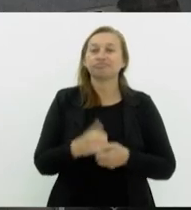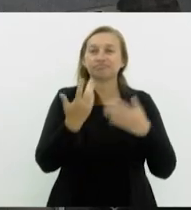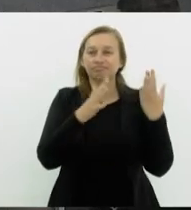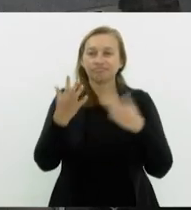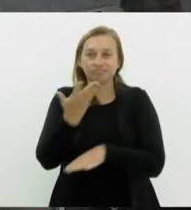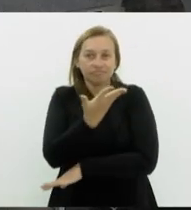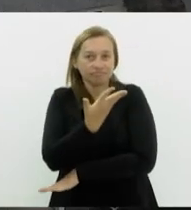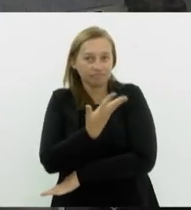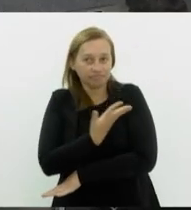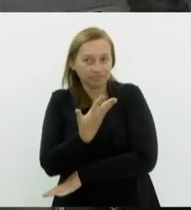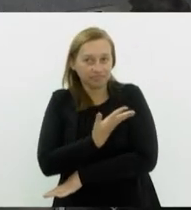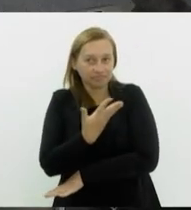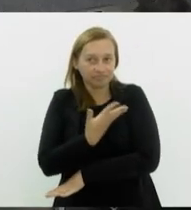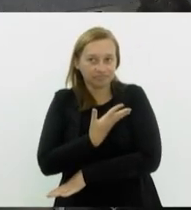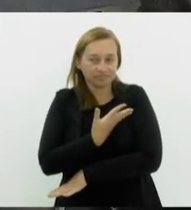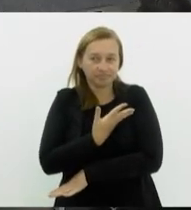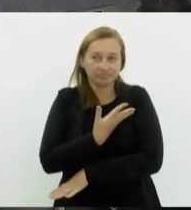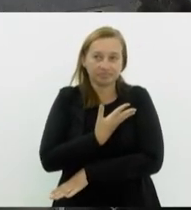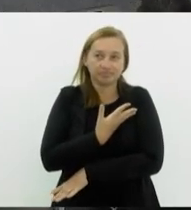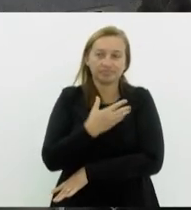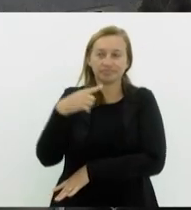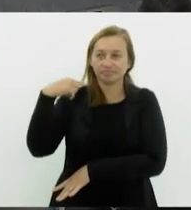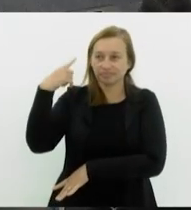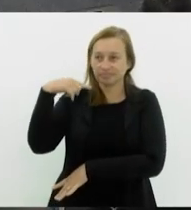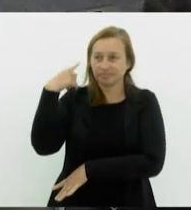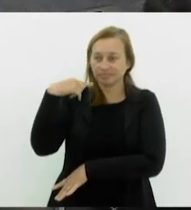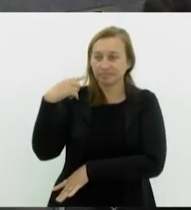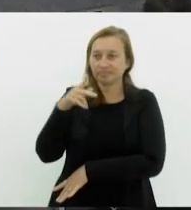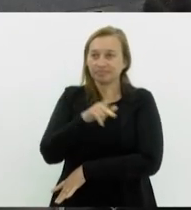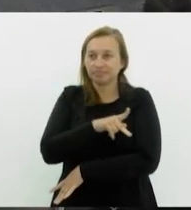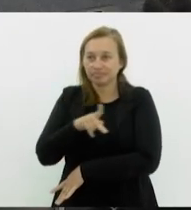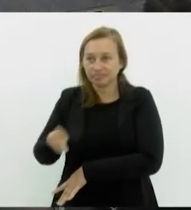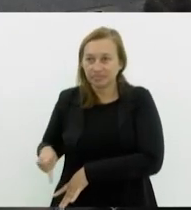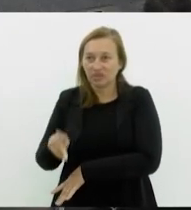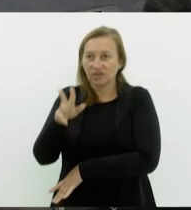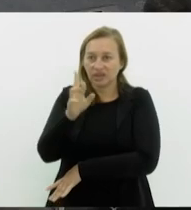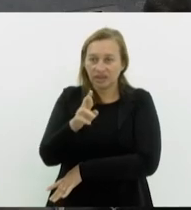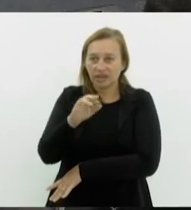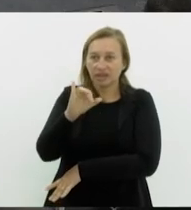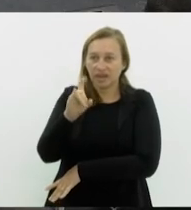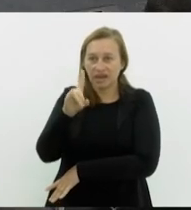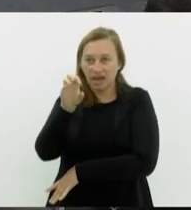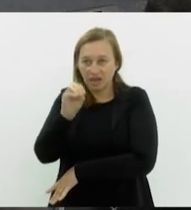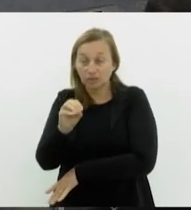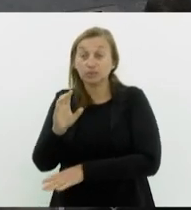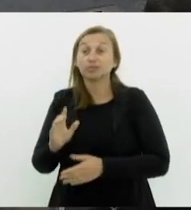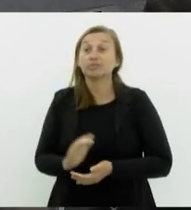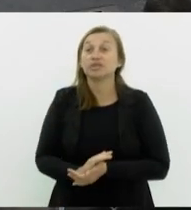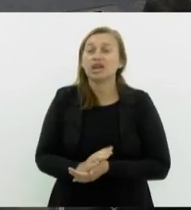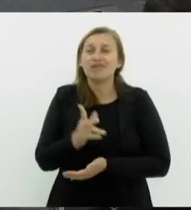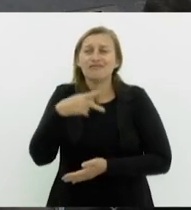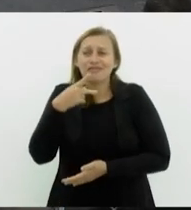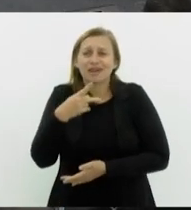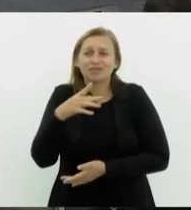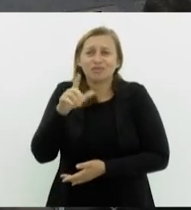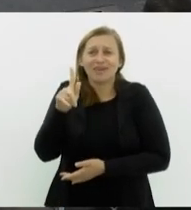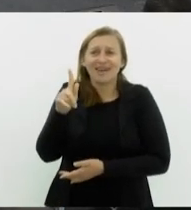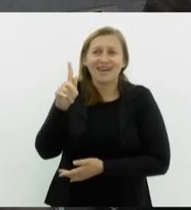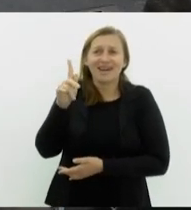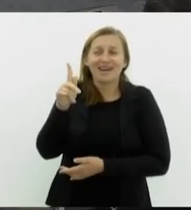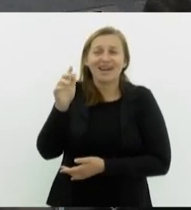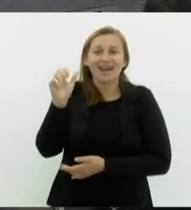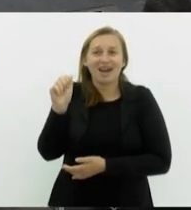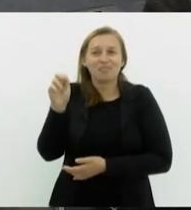colegas magistrados na figura do nosso presidente Ricardo Cardoso. E falar do Gabriel é uma coisa